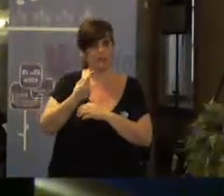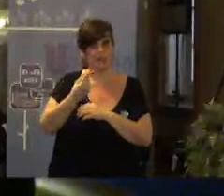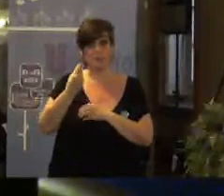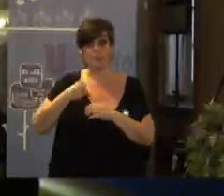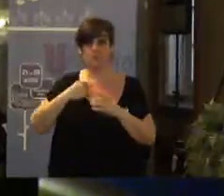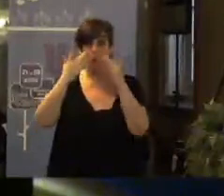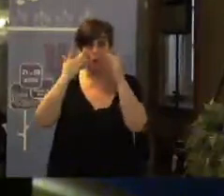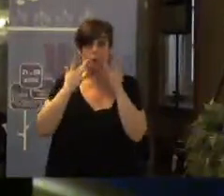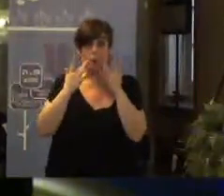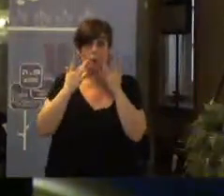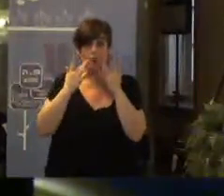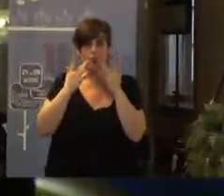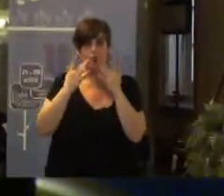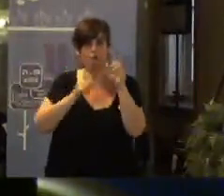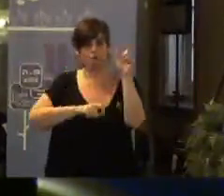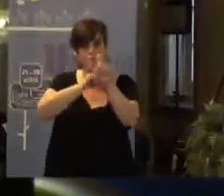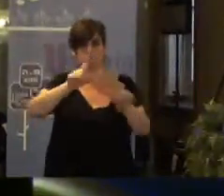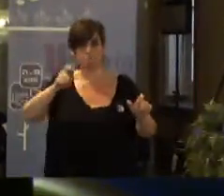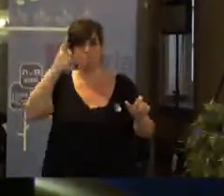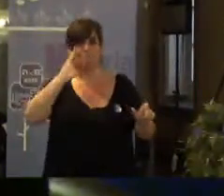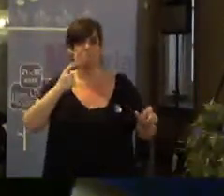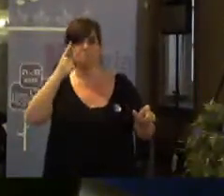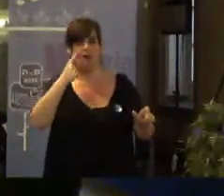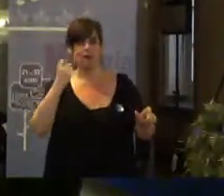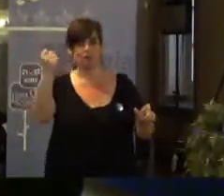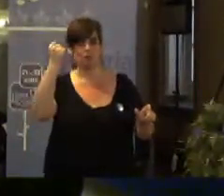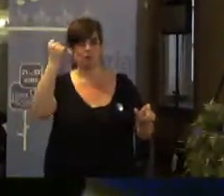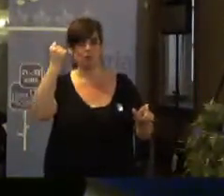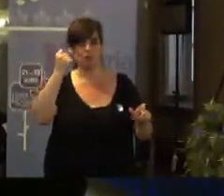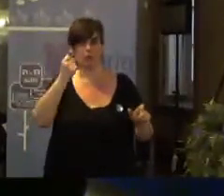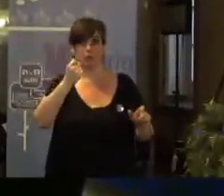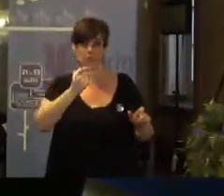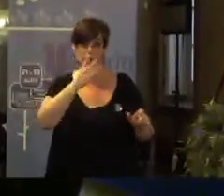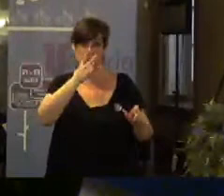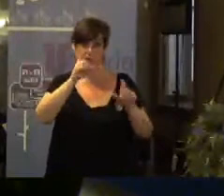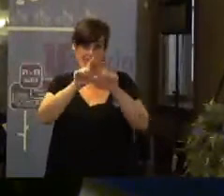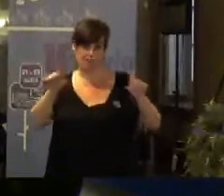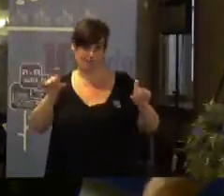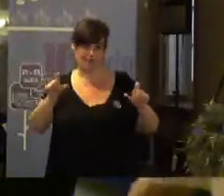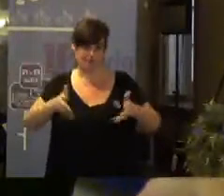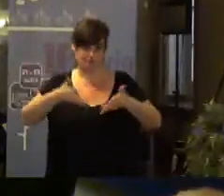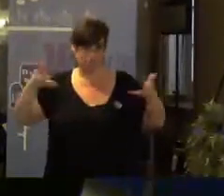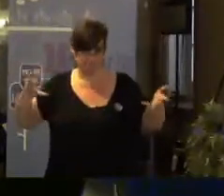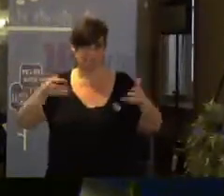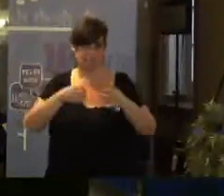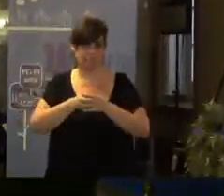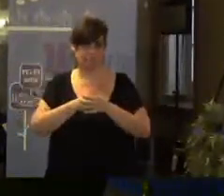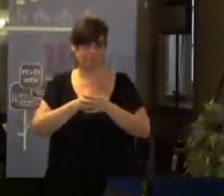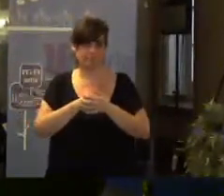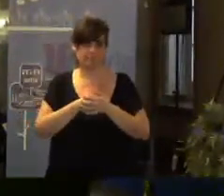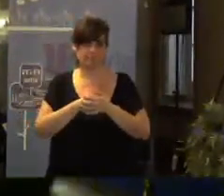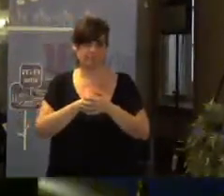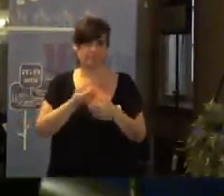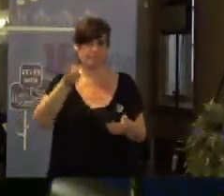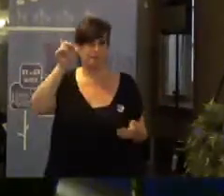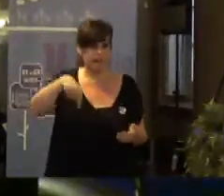todos os banqueiros poderosos, CEOs das grandes empresas e a Mariana, que tem a minha